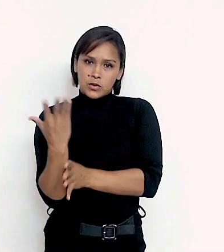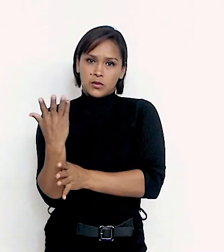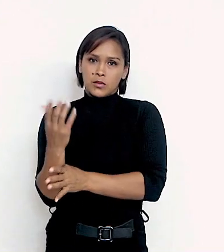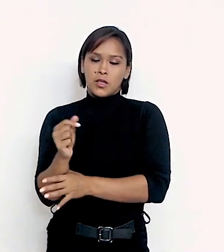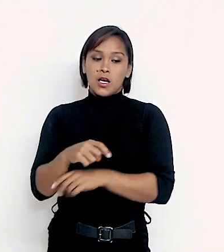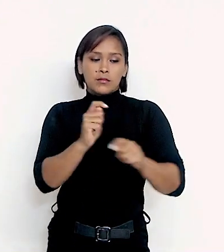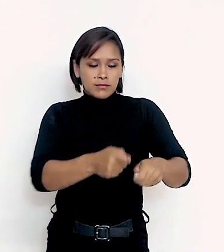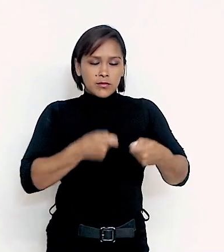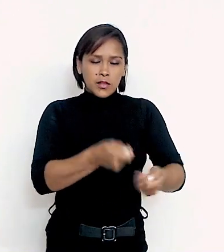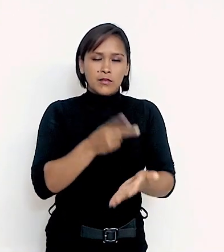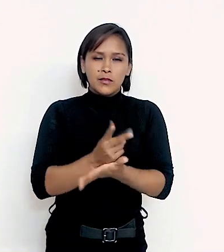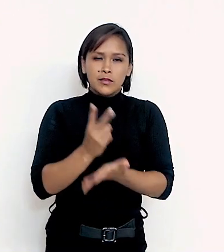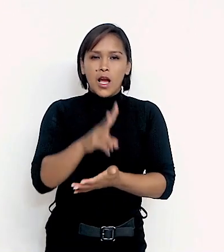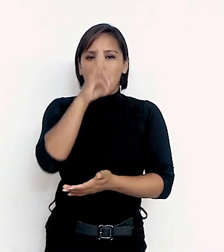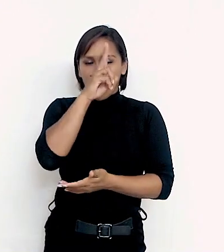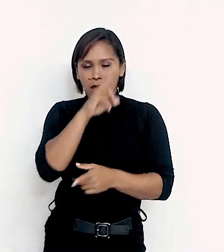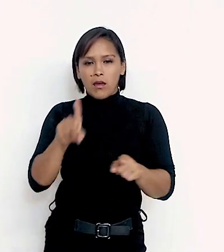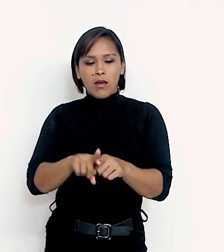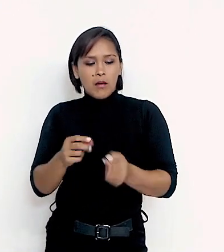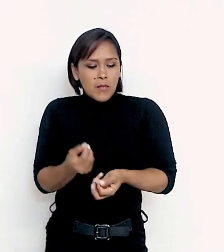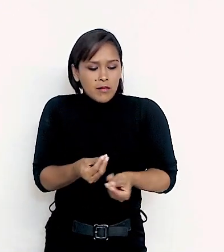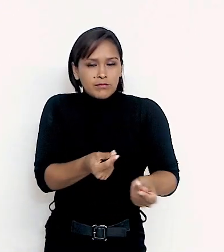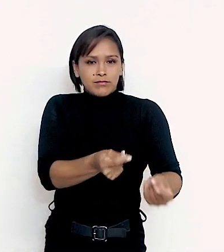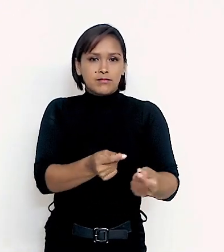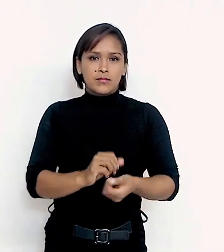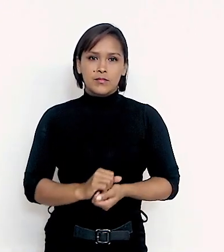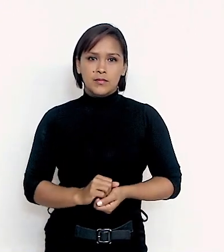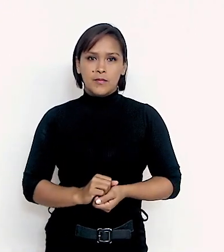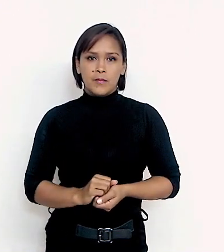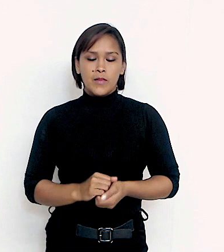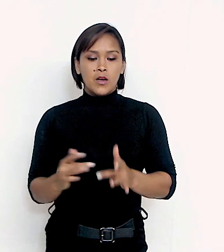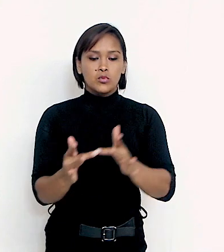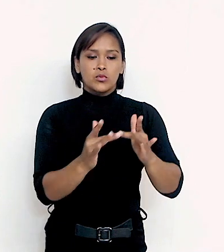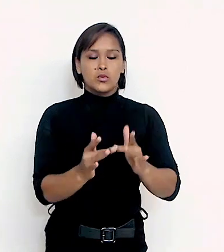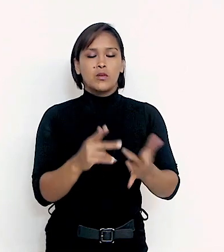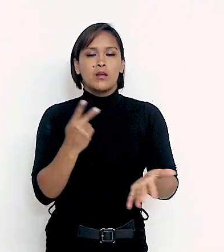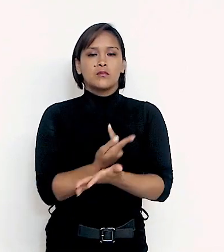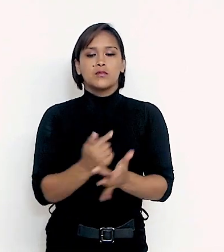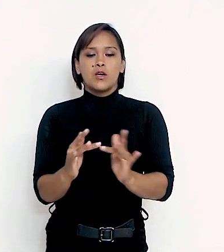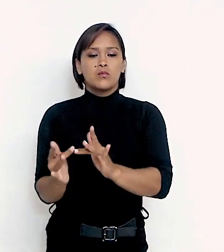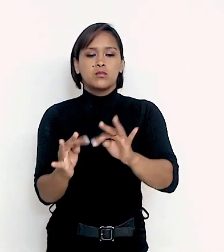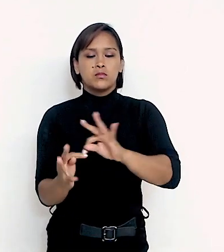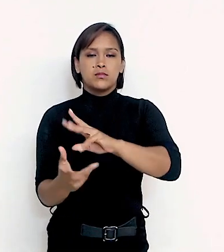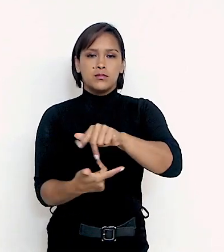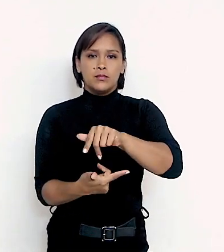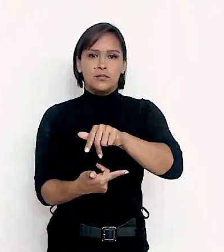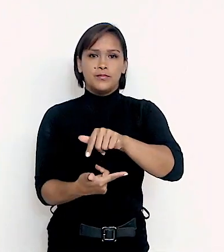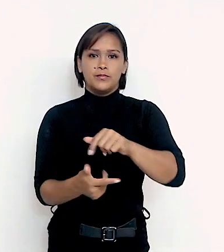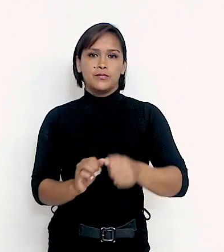defende sempre lembra isso sempre é nos contatos que nós temos com interlocutores